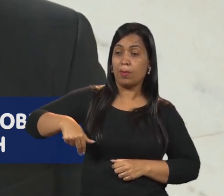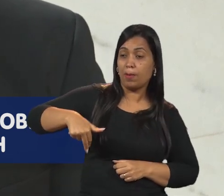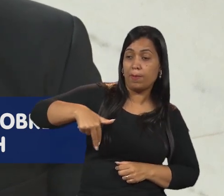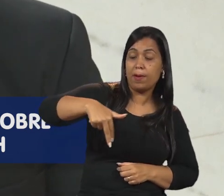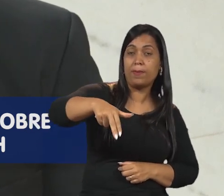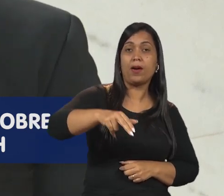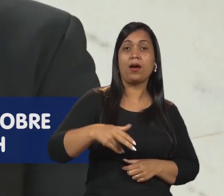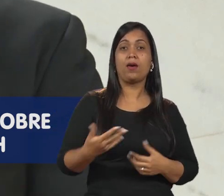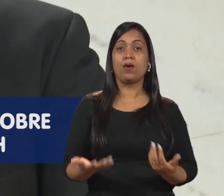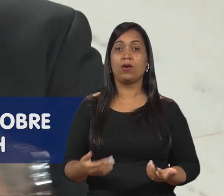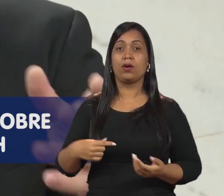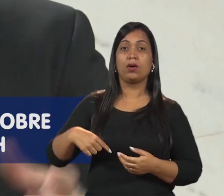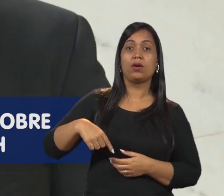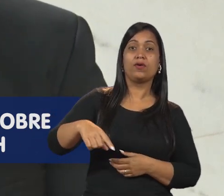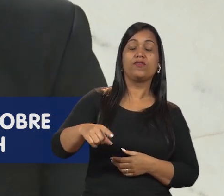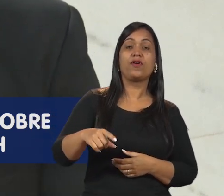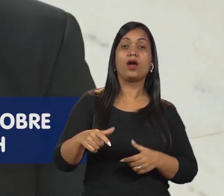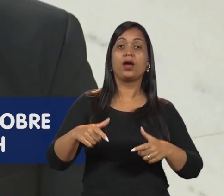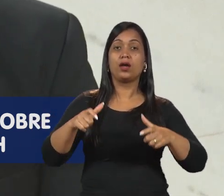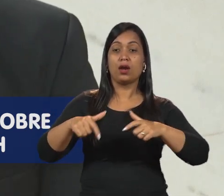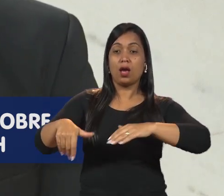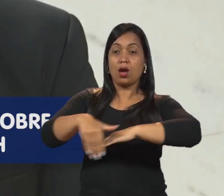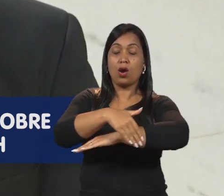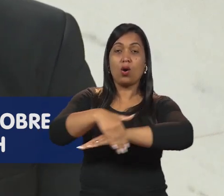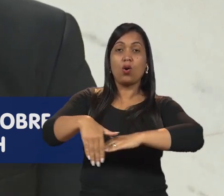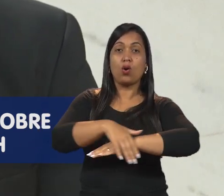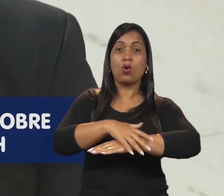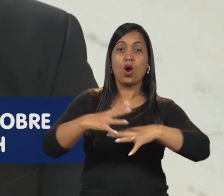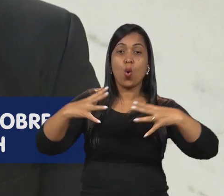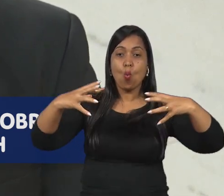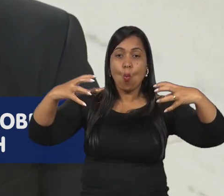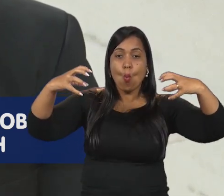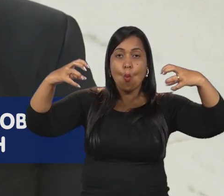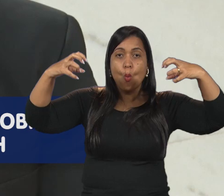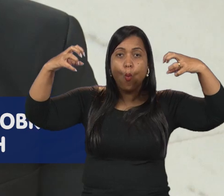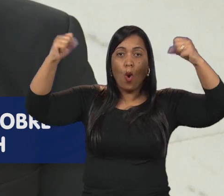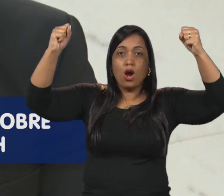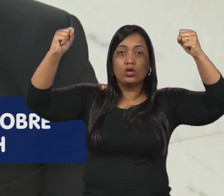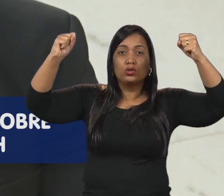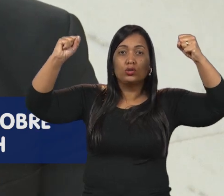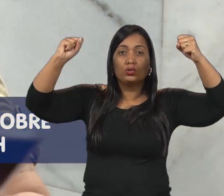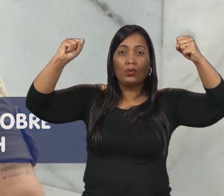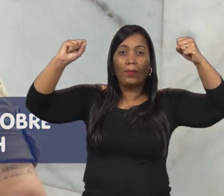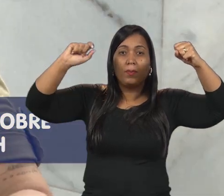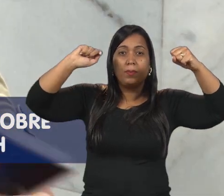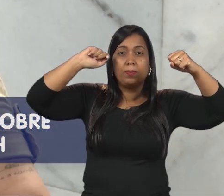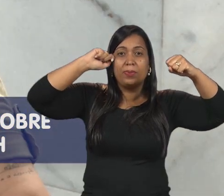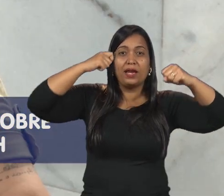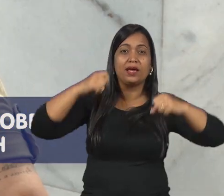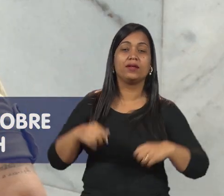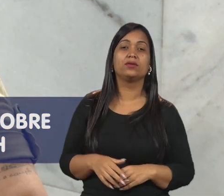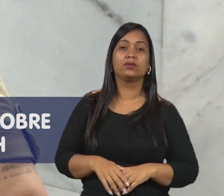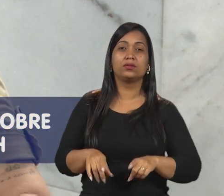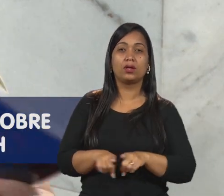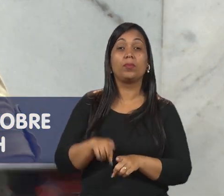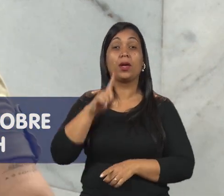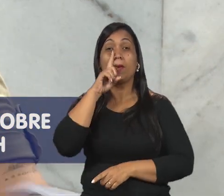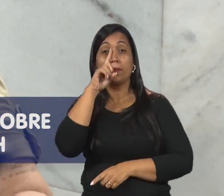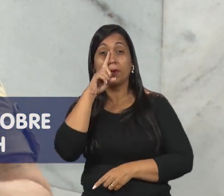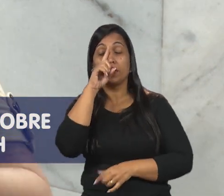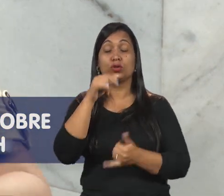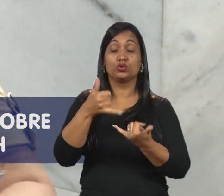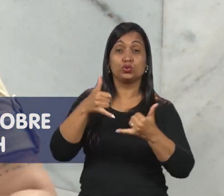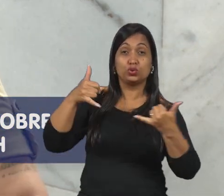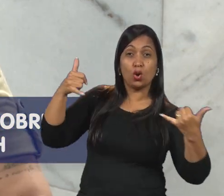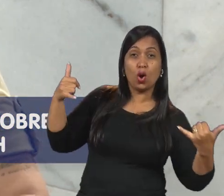você vai estar saindo de um local, você vai percorrer uma avenida inteira sem nenhuma iluminação. Ele falou também dos riscos de choque elétrico, né? Às Fora